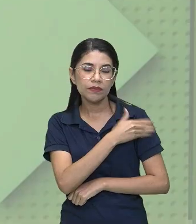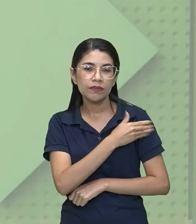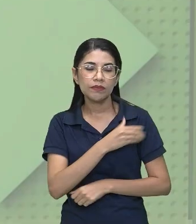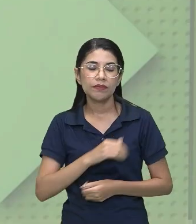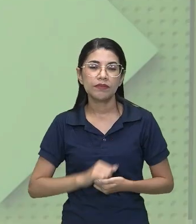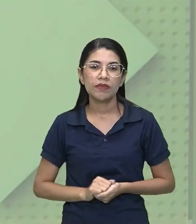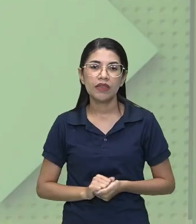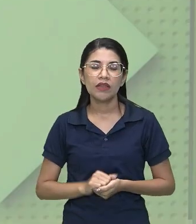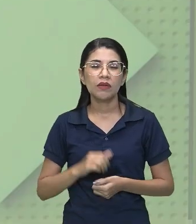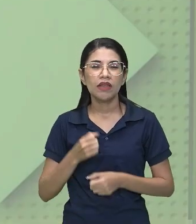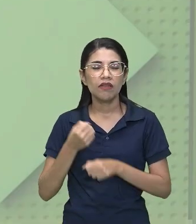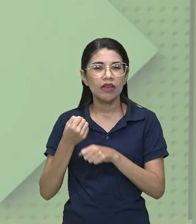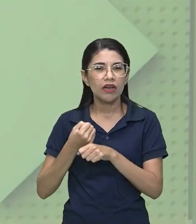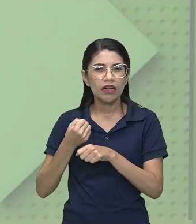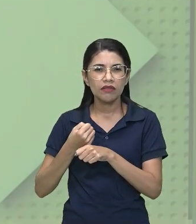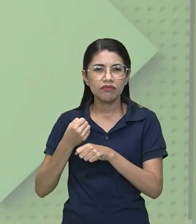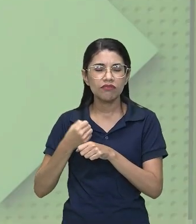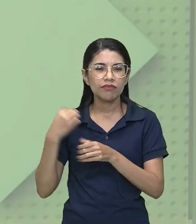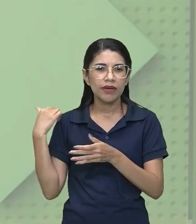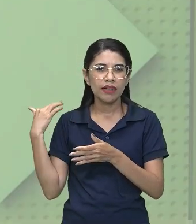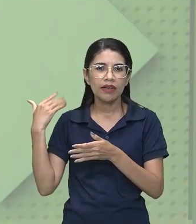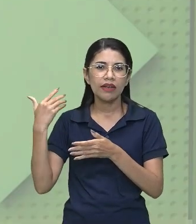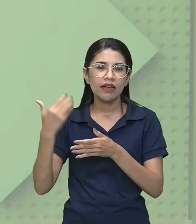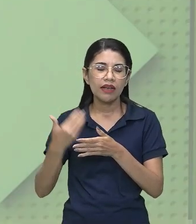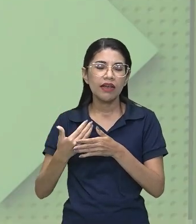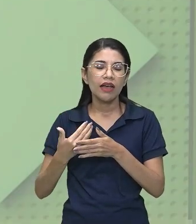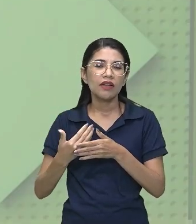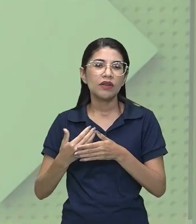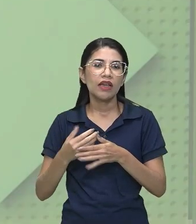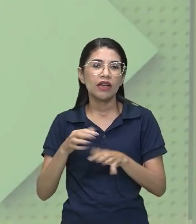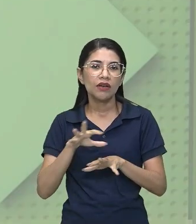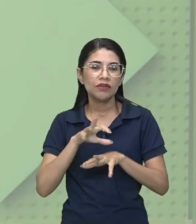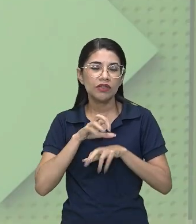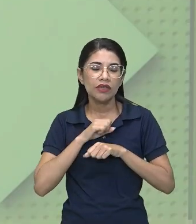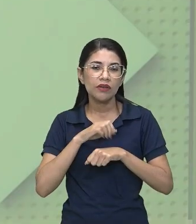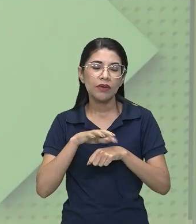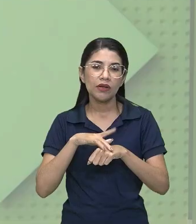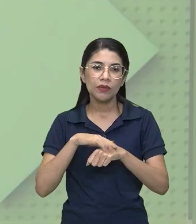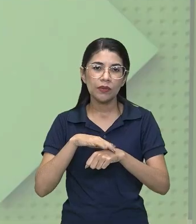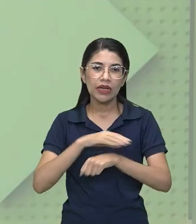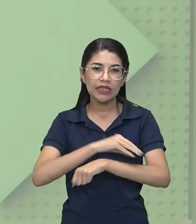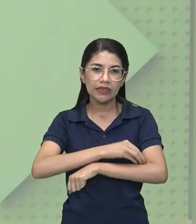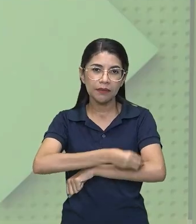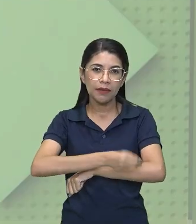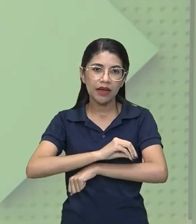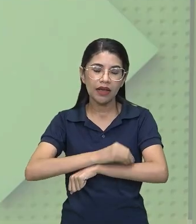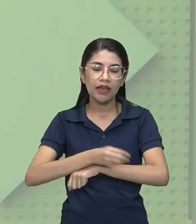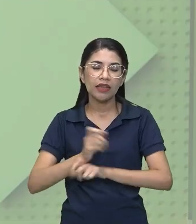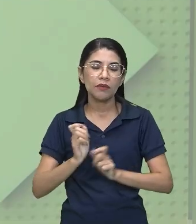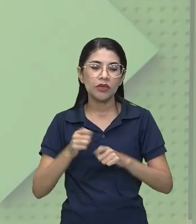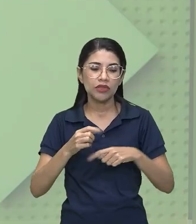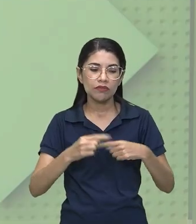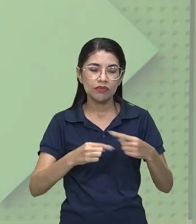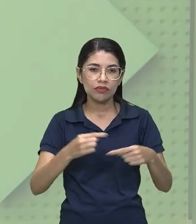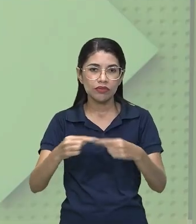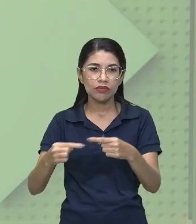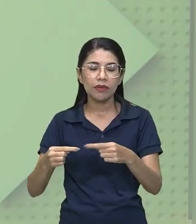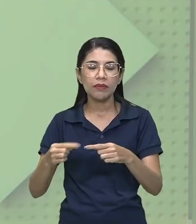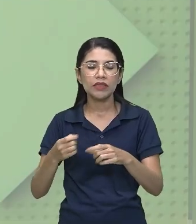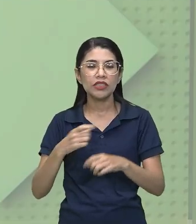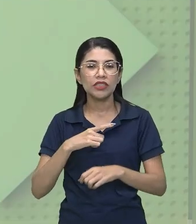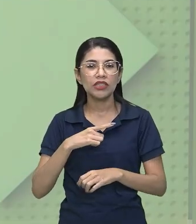por muito tempo, essas pessoas que tinham essa doença, que era transmissível, mas que tinha